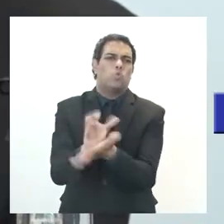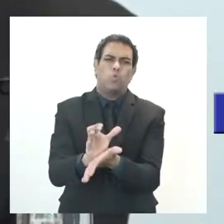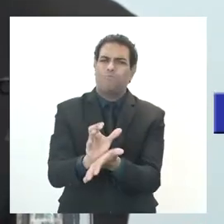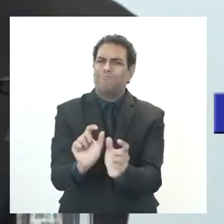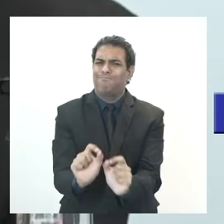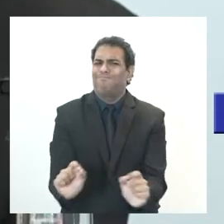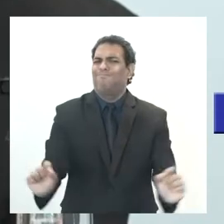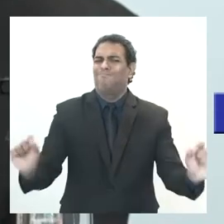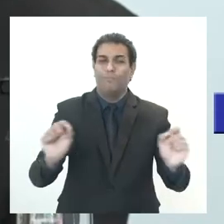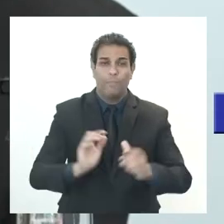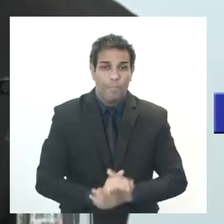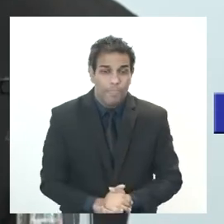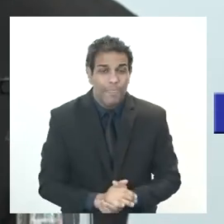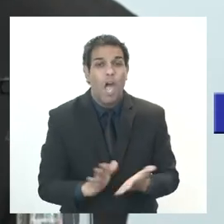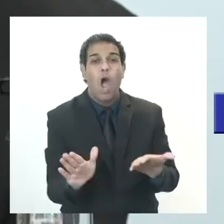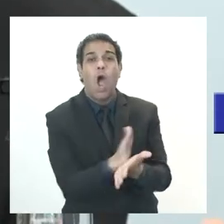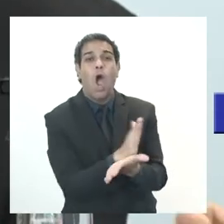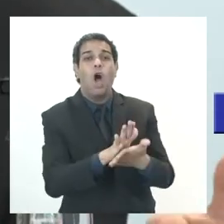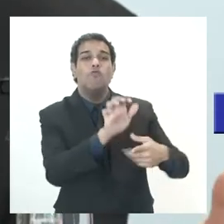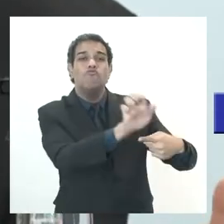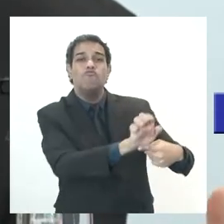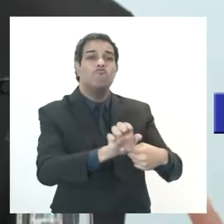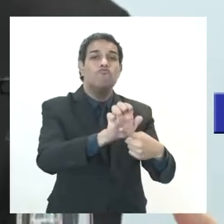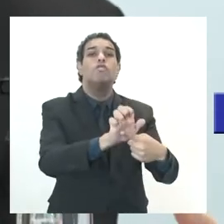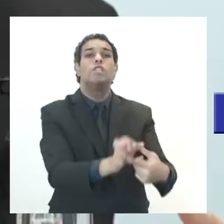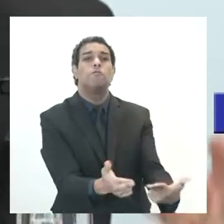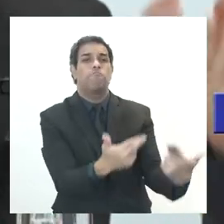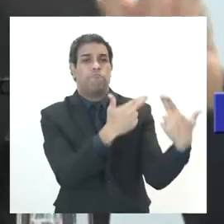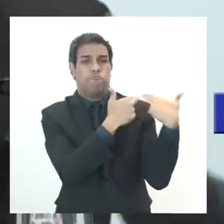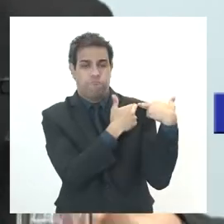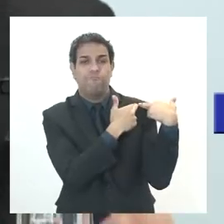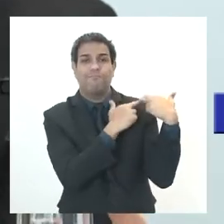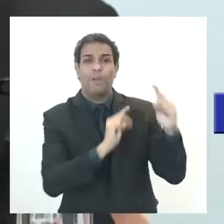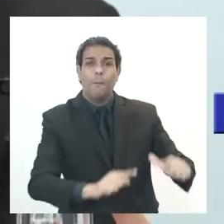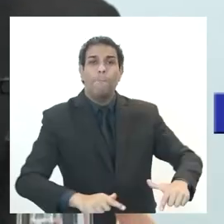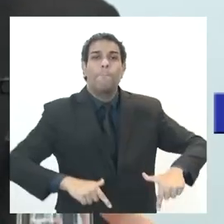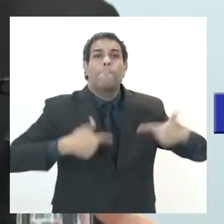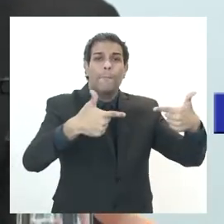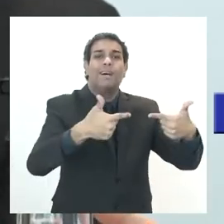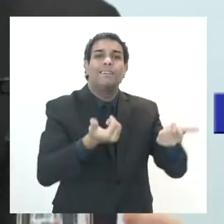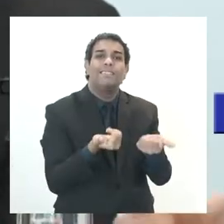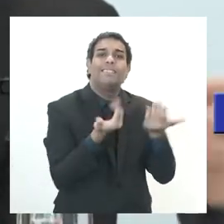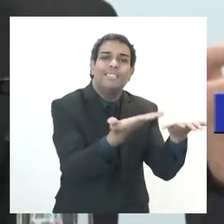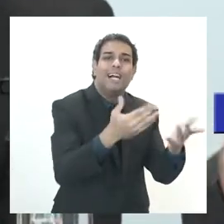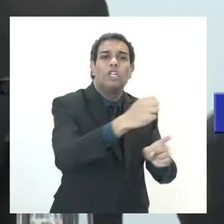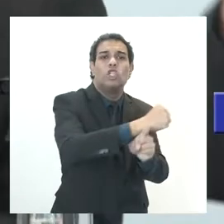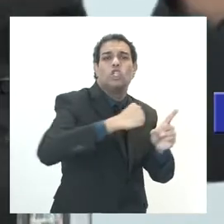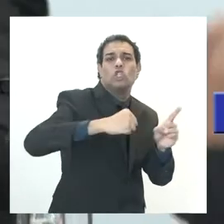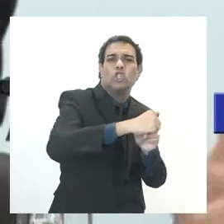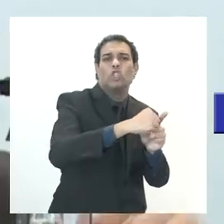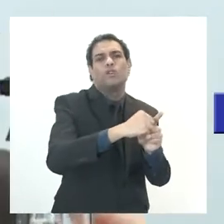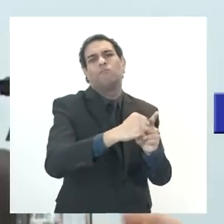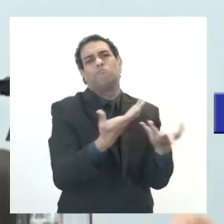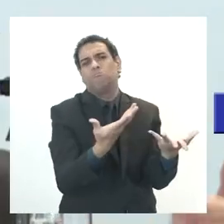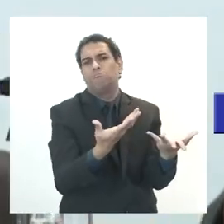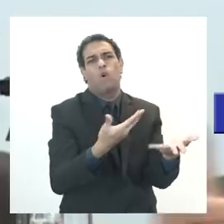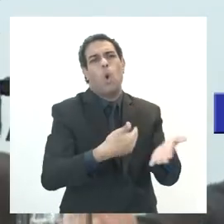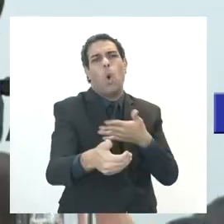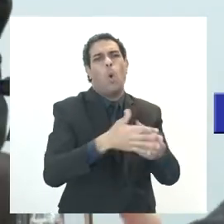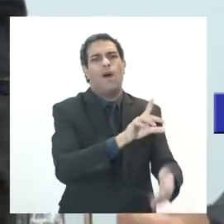estados são estados comprometidos com o bem-estar social Independente de serem